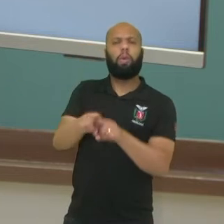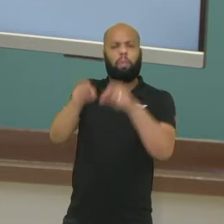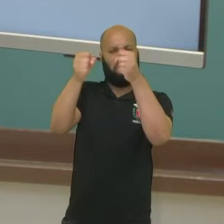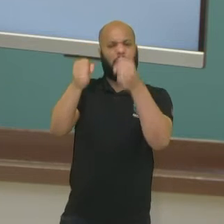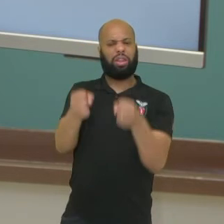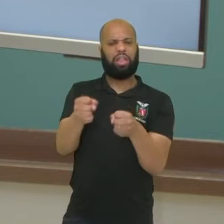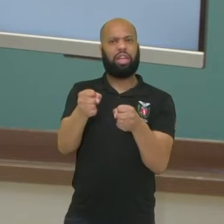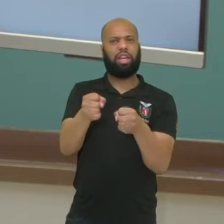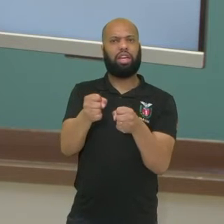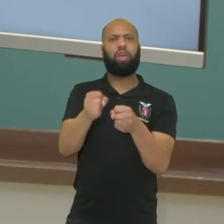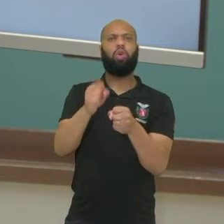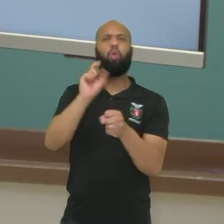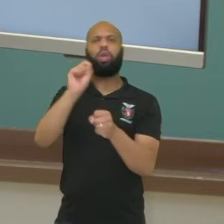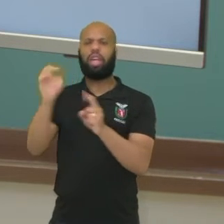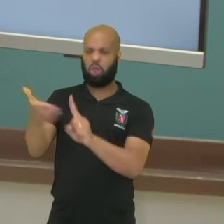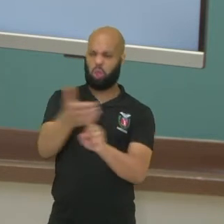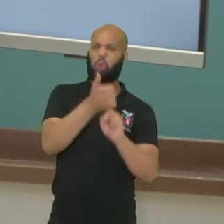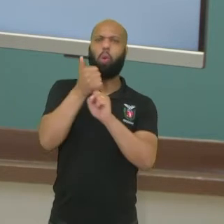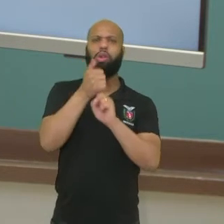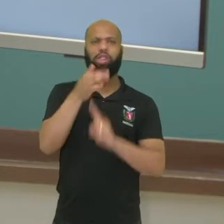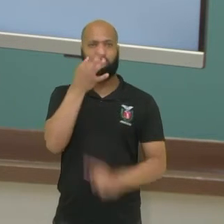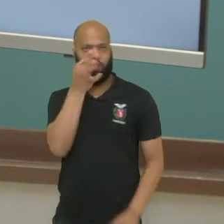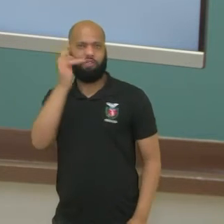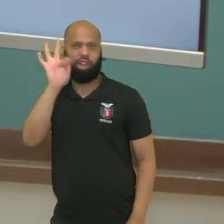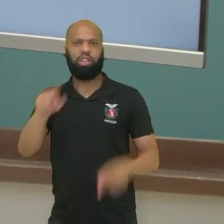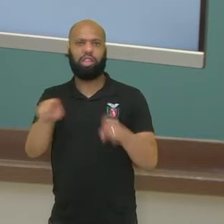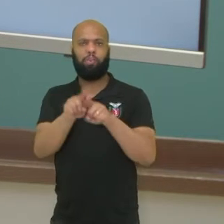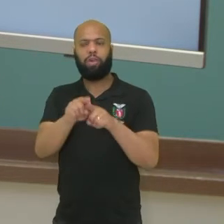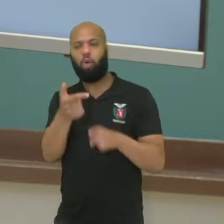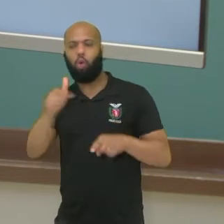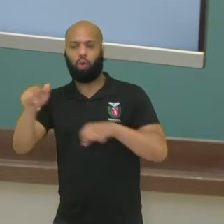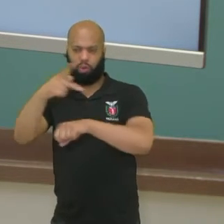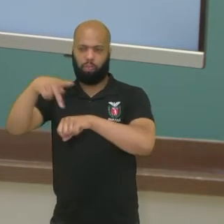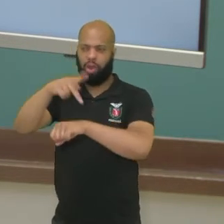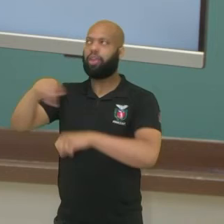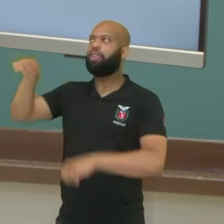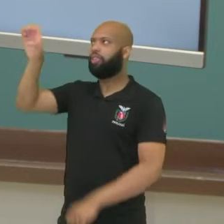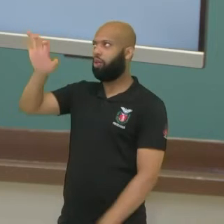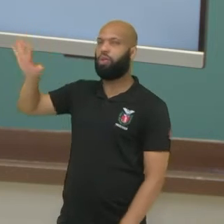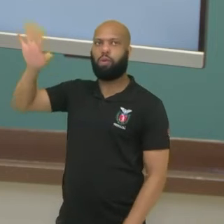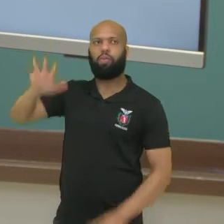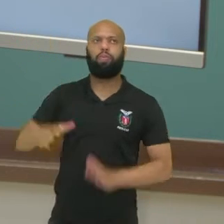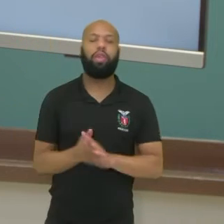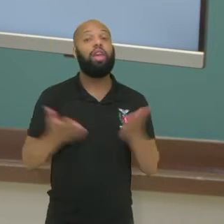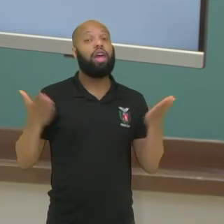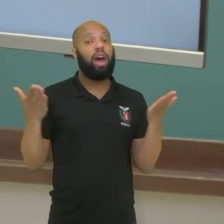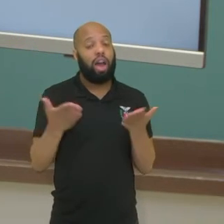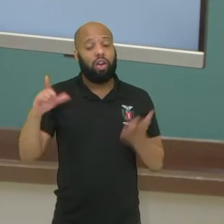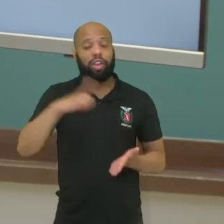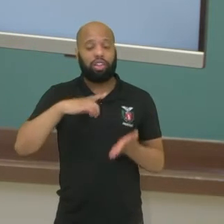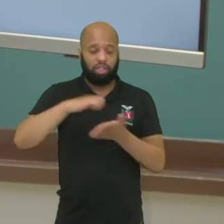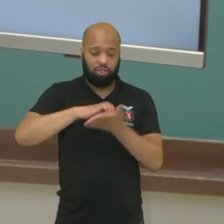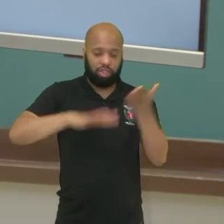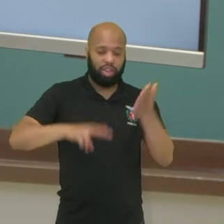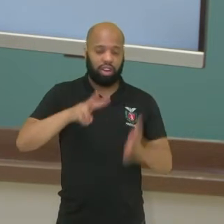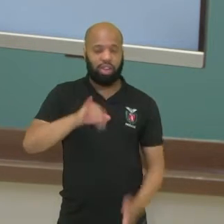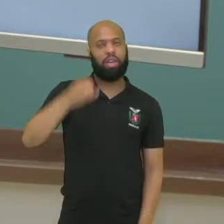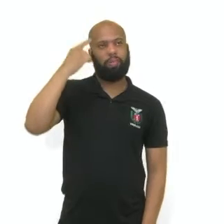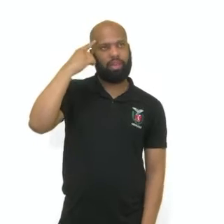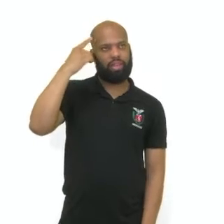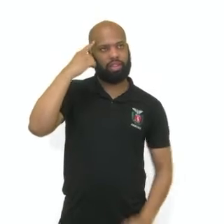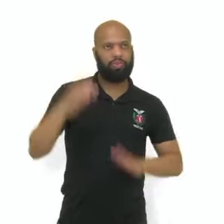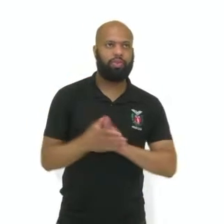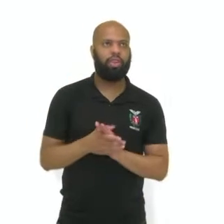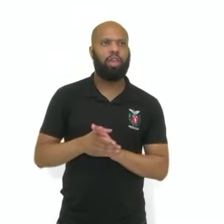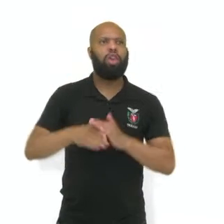ao domínio sobre a França e posteriormente aos países da Europa. Beleza? Trago aqui uma atividade, né, para a gente pensar um pouquinho. Ó.